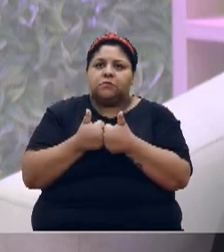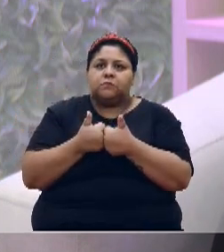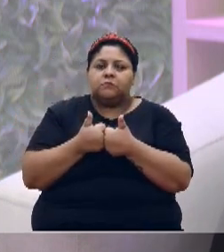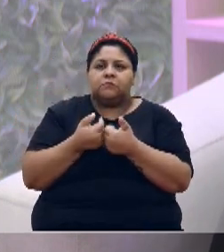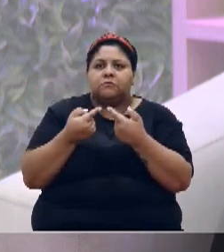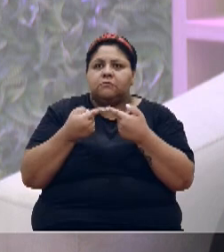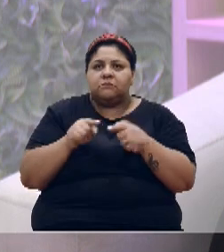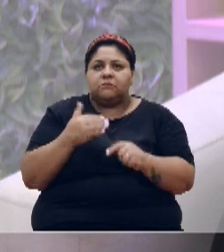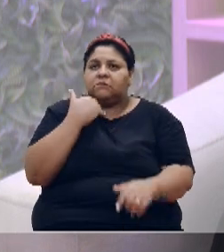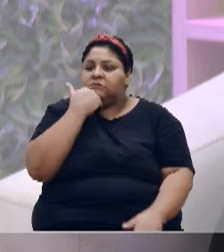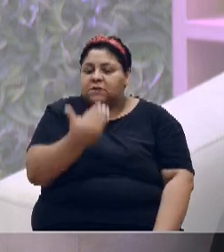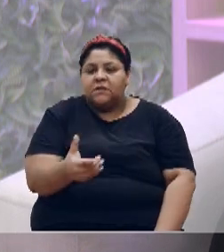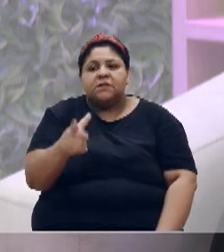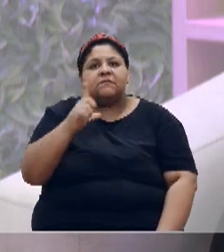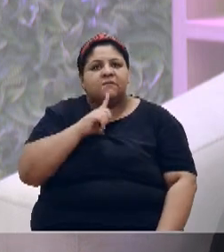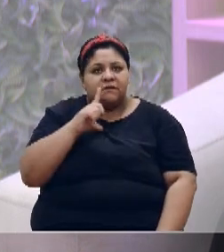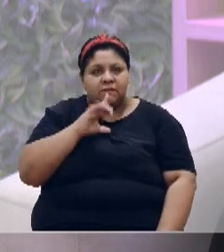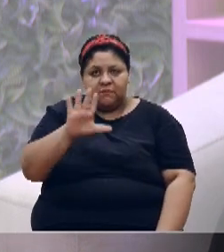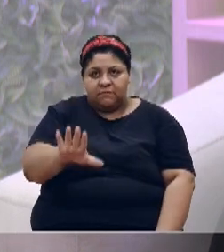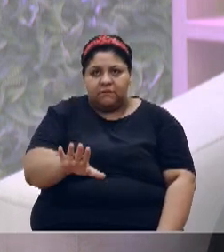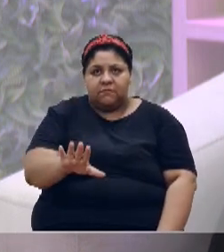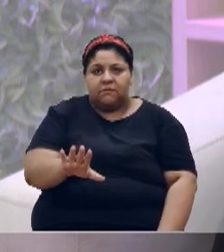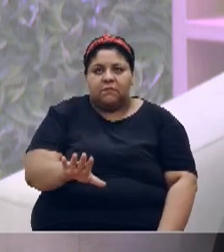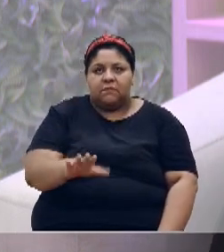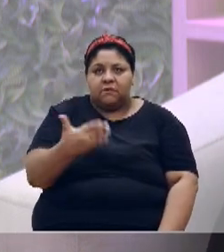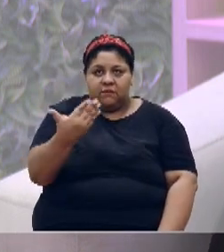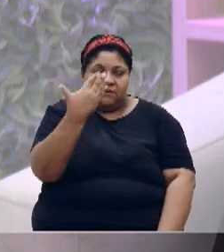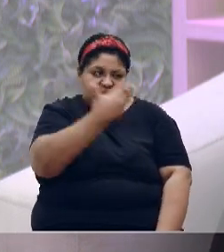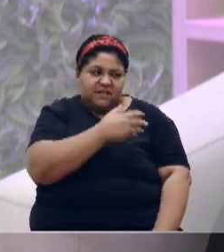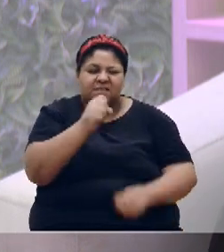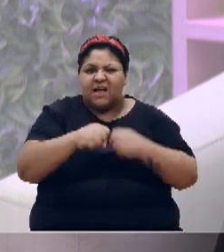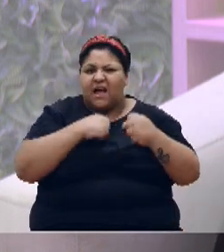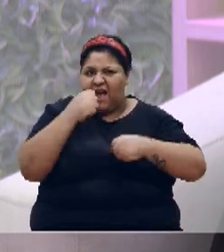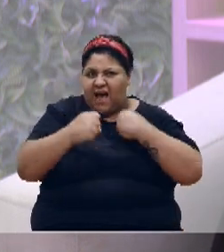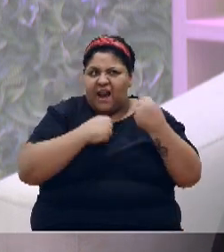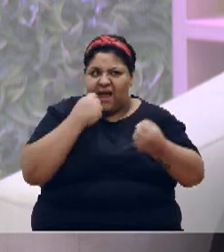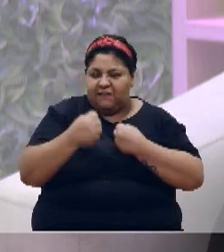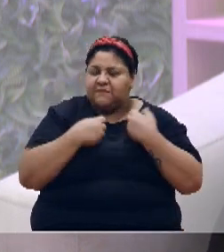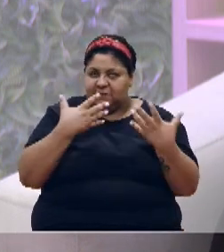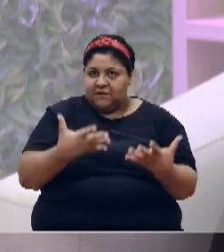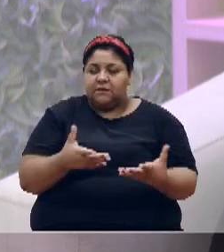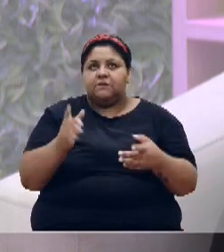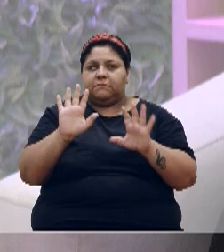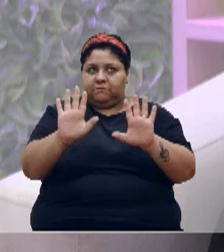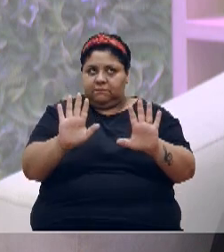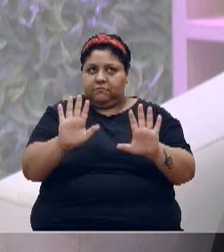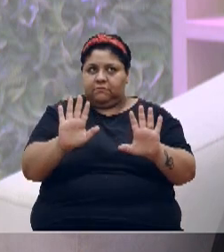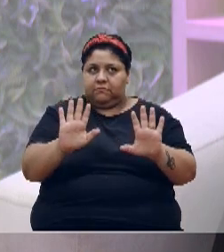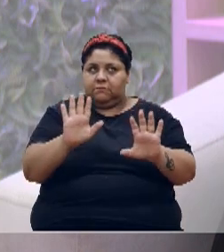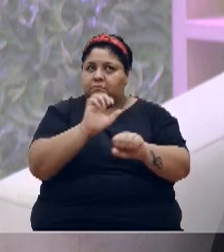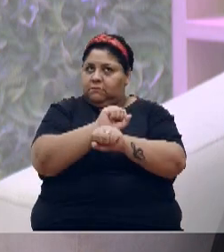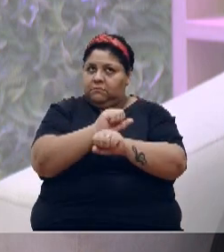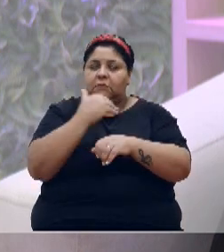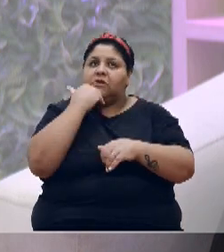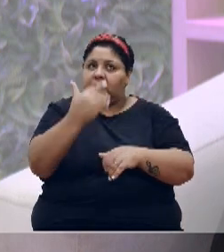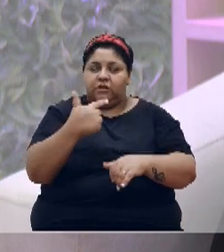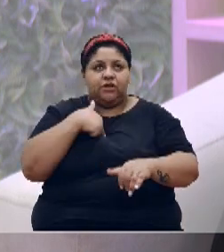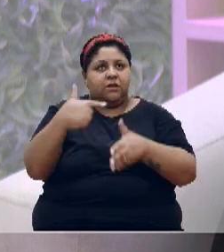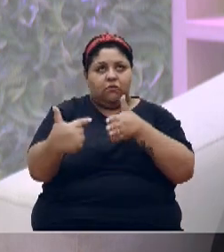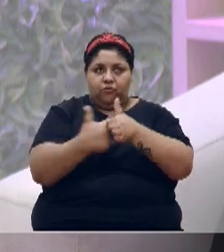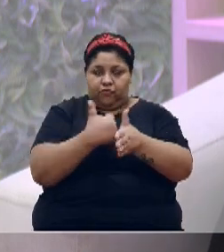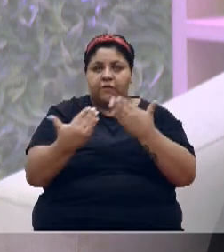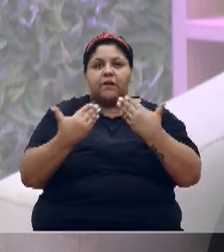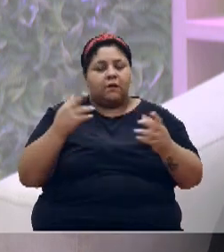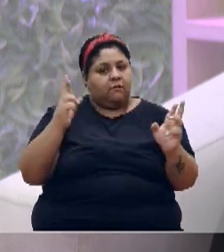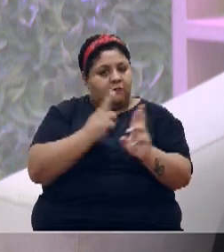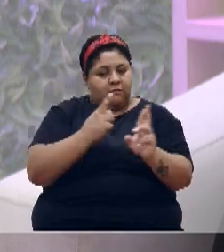Mas não adianta, tu tem que pegar esse teu questionamento, essa raiva propulsora e fazer, não adianta eu me questionar em relação a